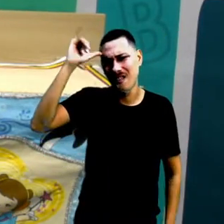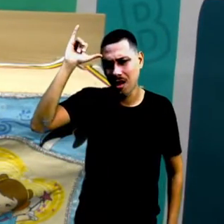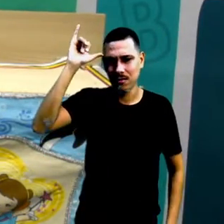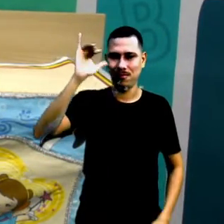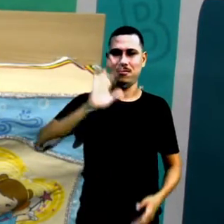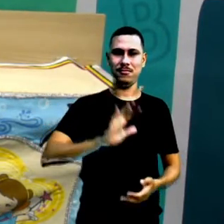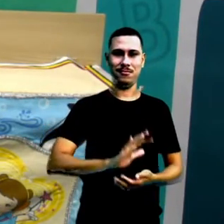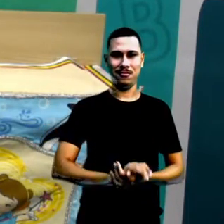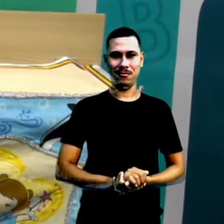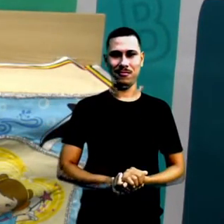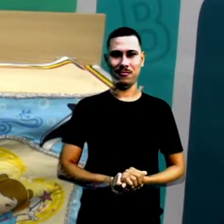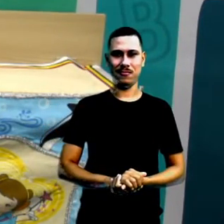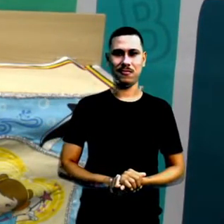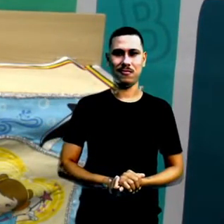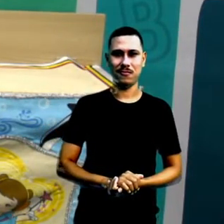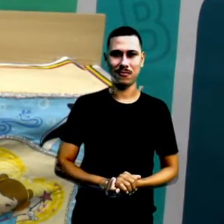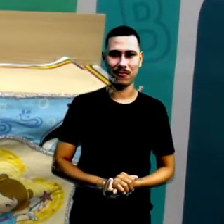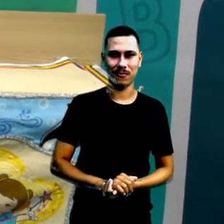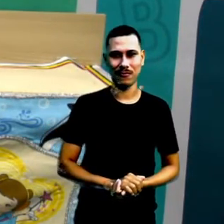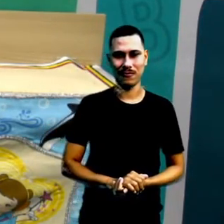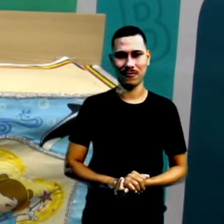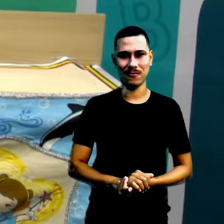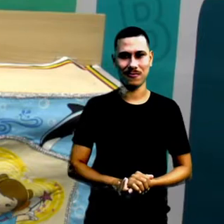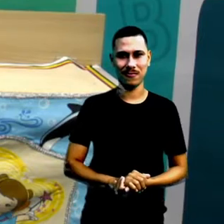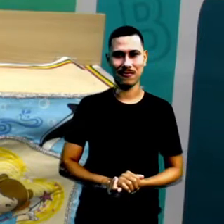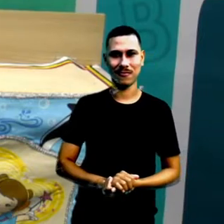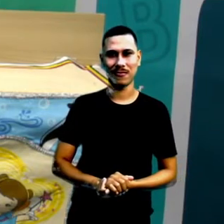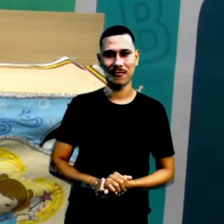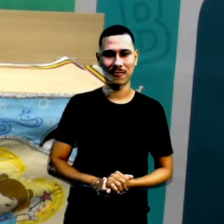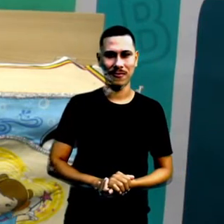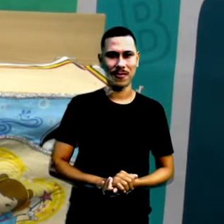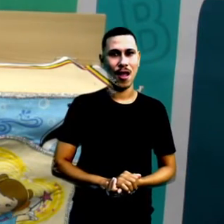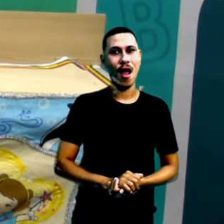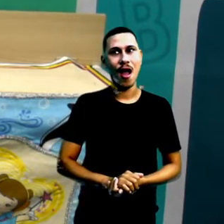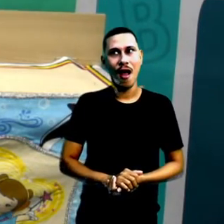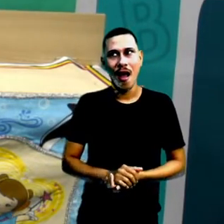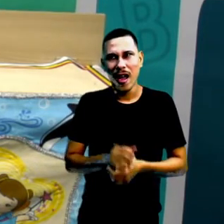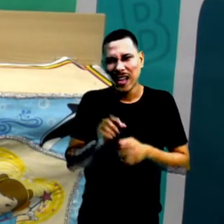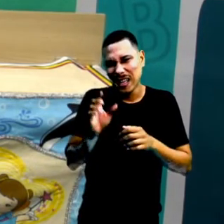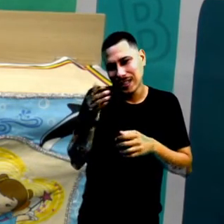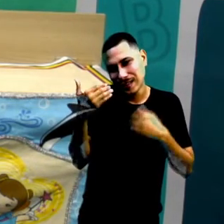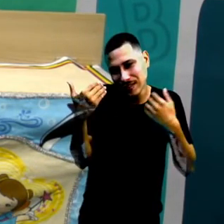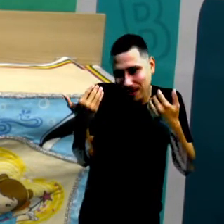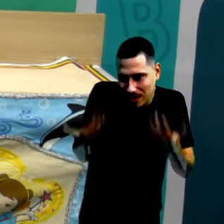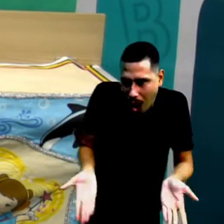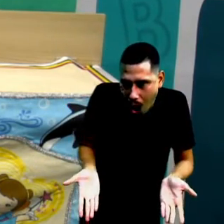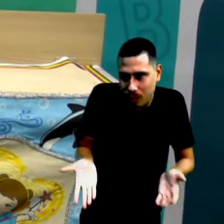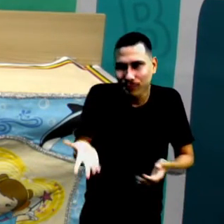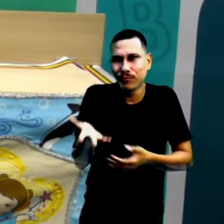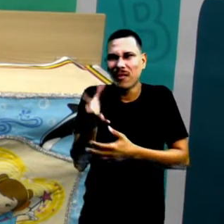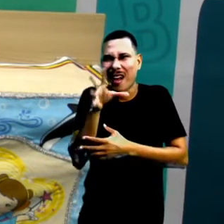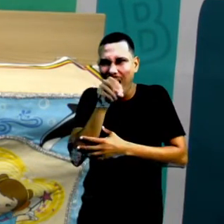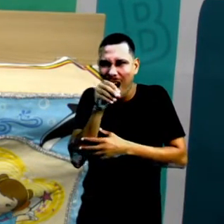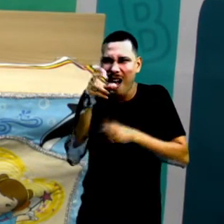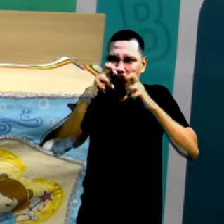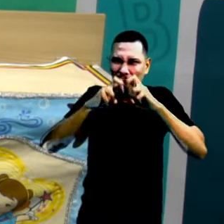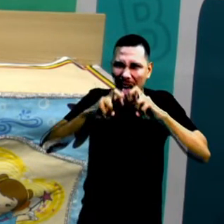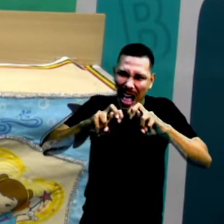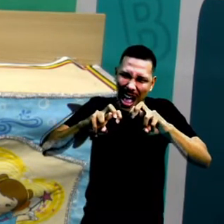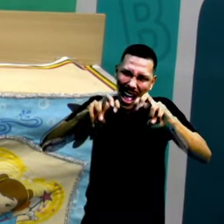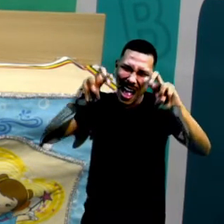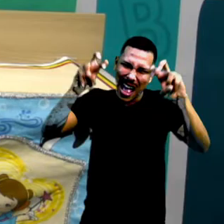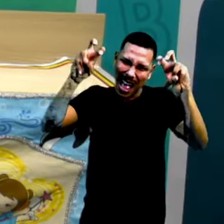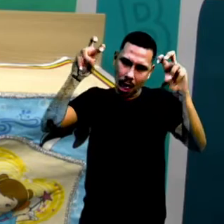pois é e ele e nesse momento que ele deu esse grito a